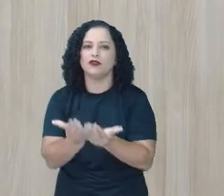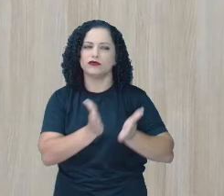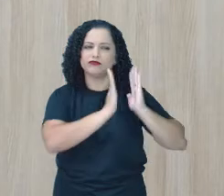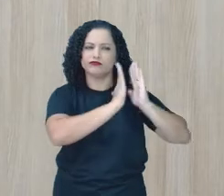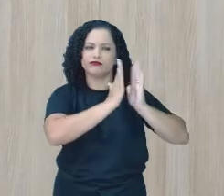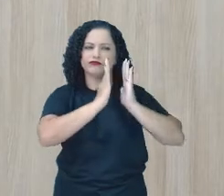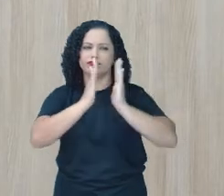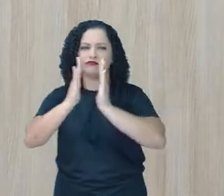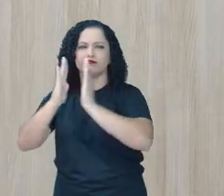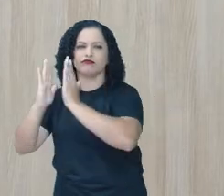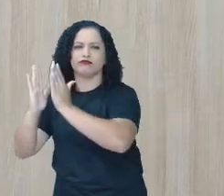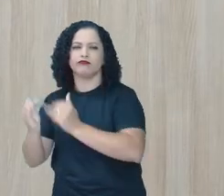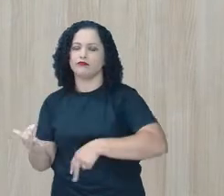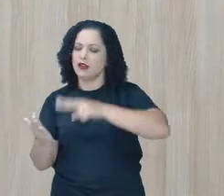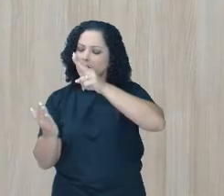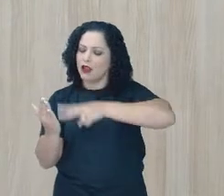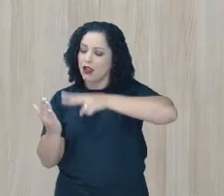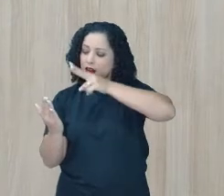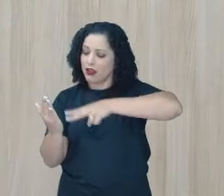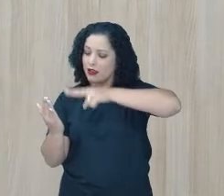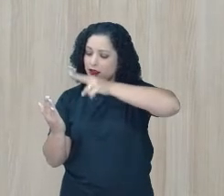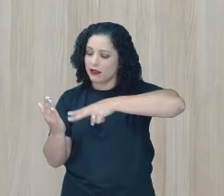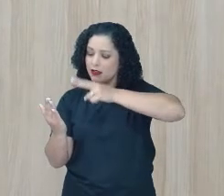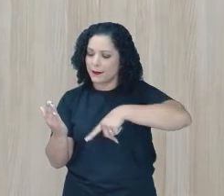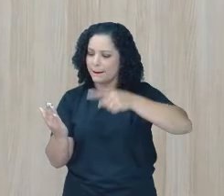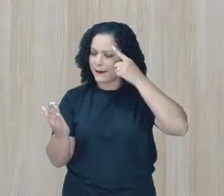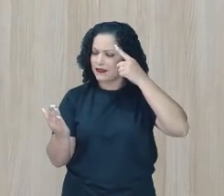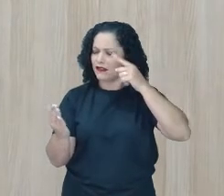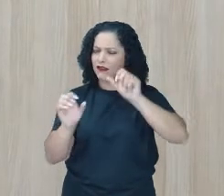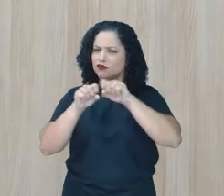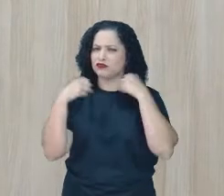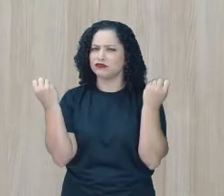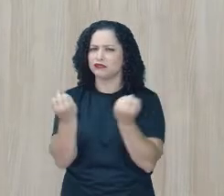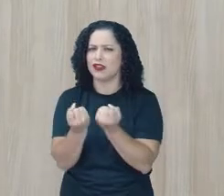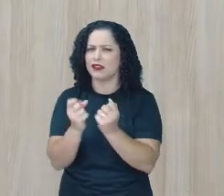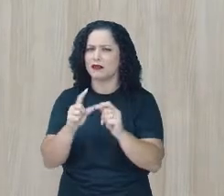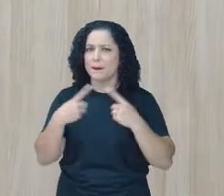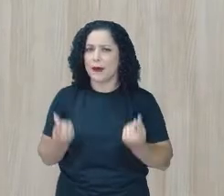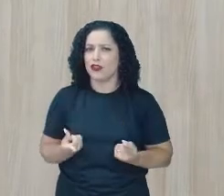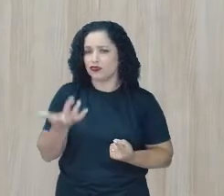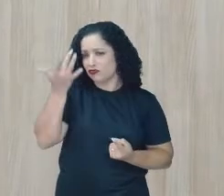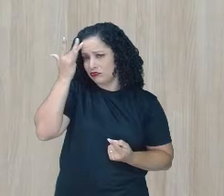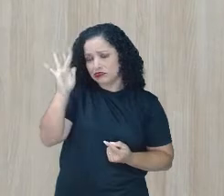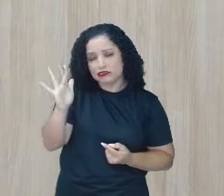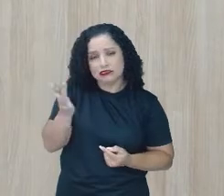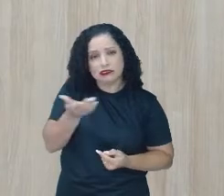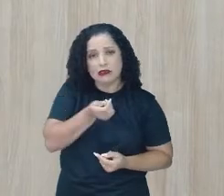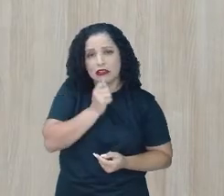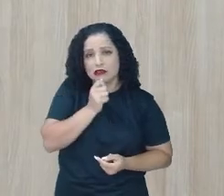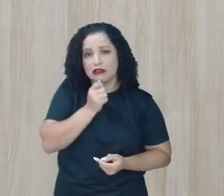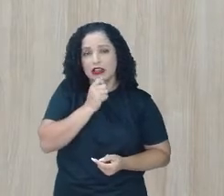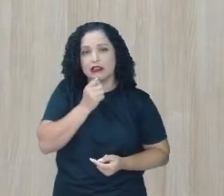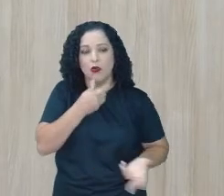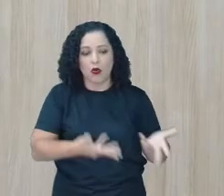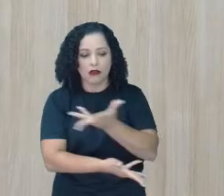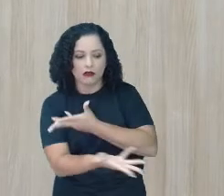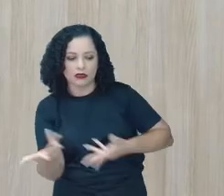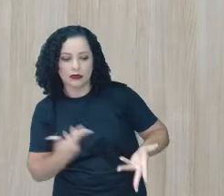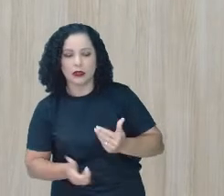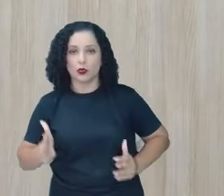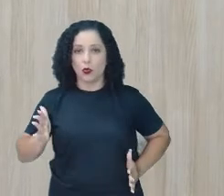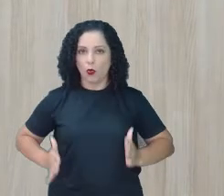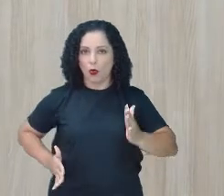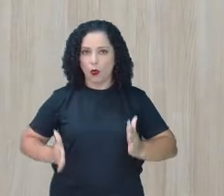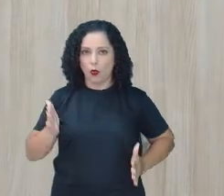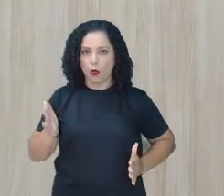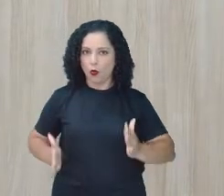para fazer com que a gente reflita sobre a nossa sociedade. Como a gente ainda não convive com os robôs no nosso dia a dia, né? Não